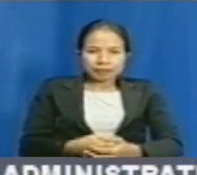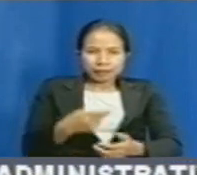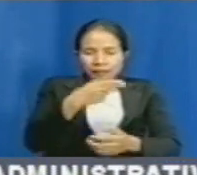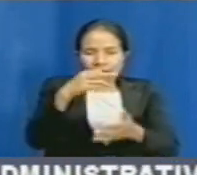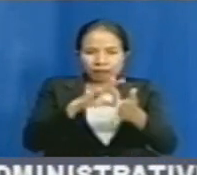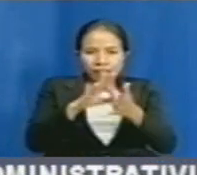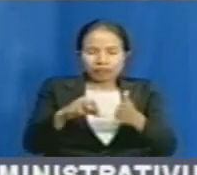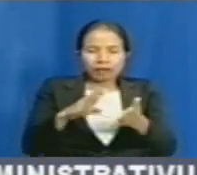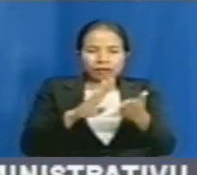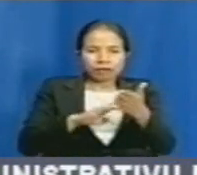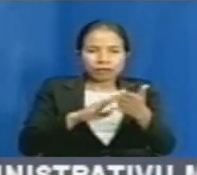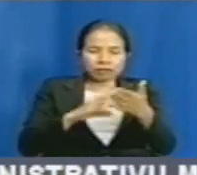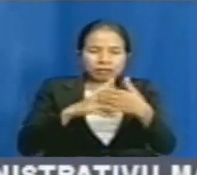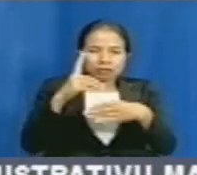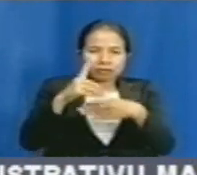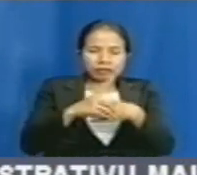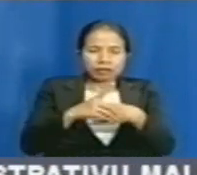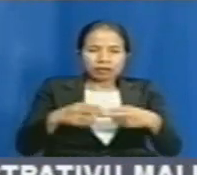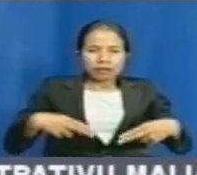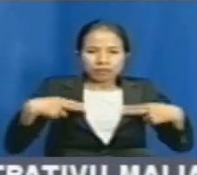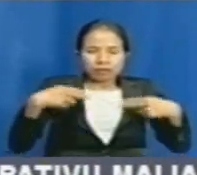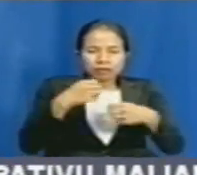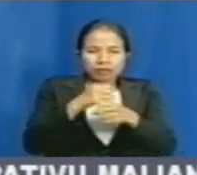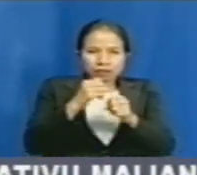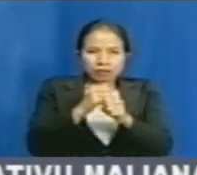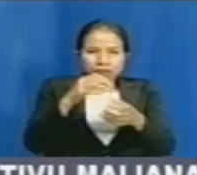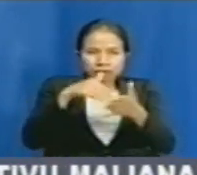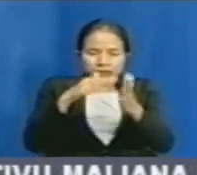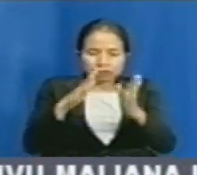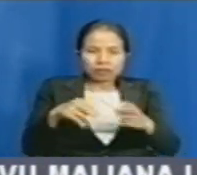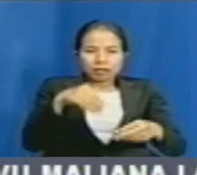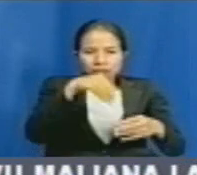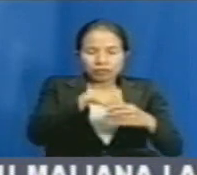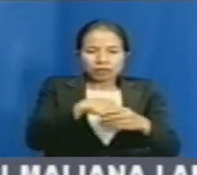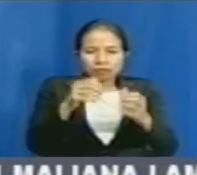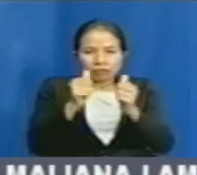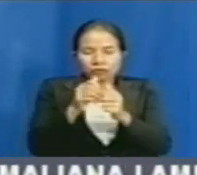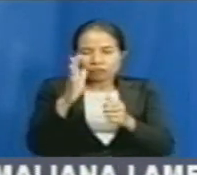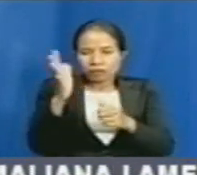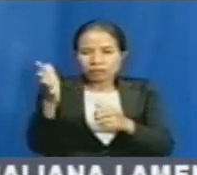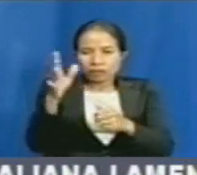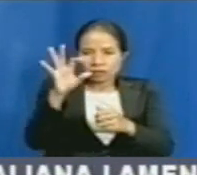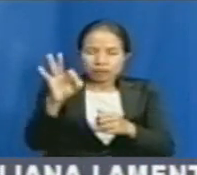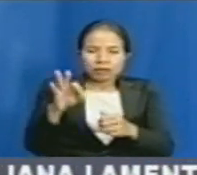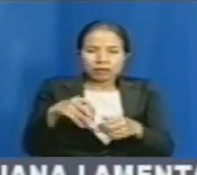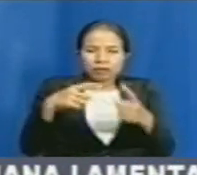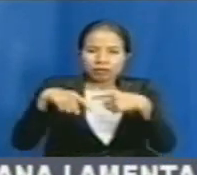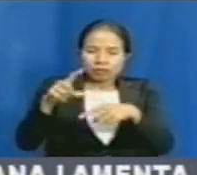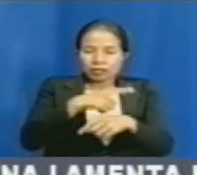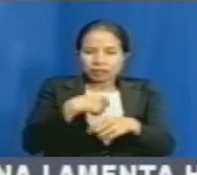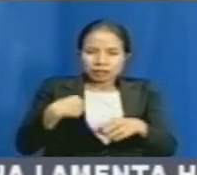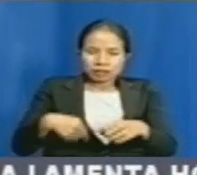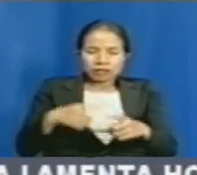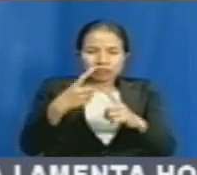Quinta-feira ne Fundo Desenvolvimento Capital Humano halau despedida ba estudante Bolseiro Limanulo Recensia ho di arranca ba sina